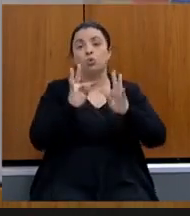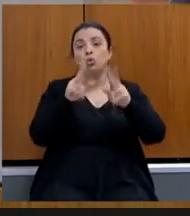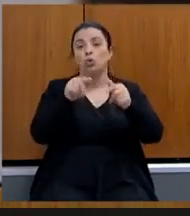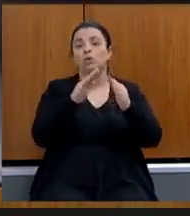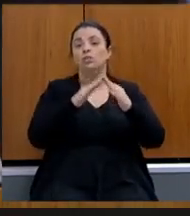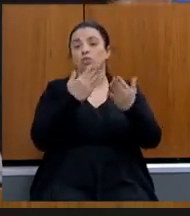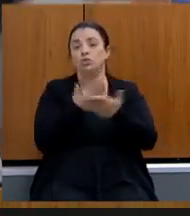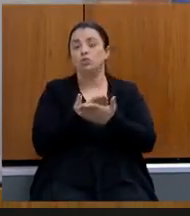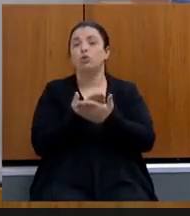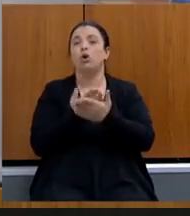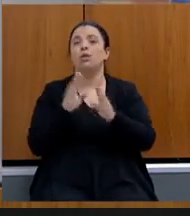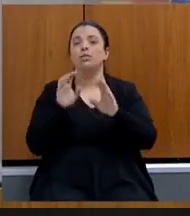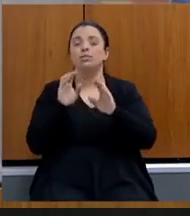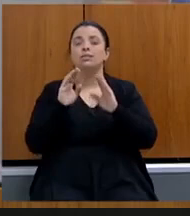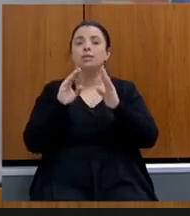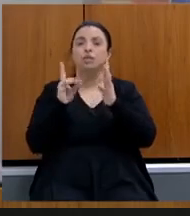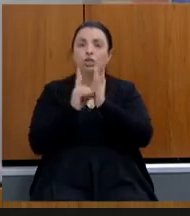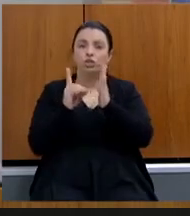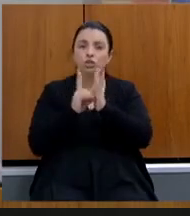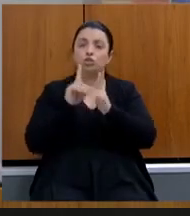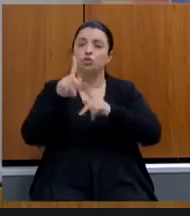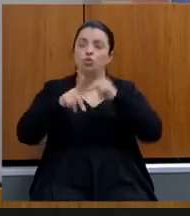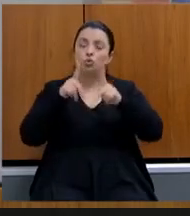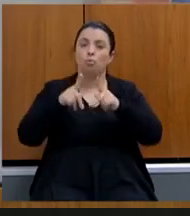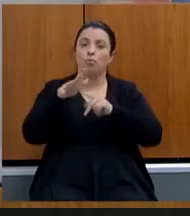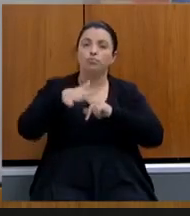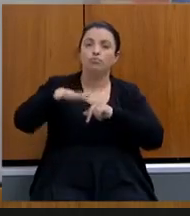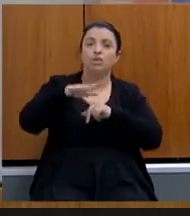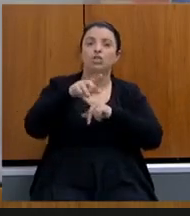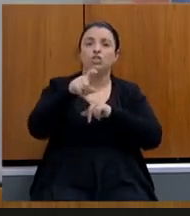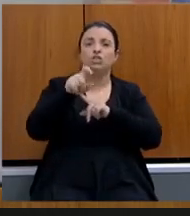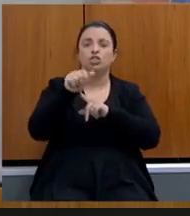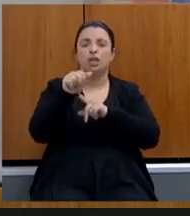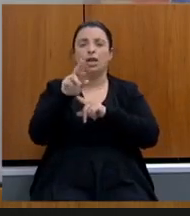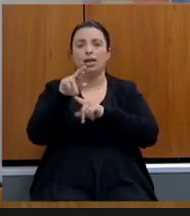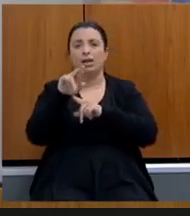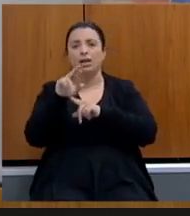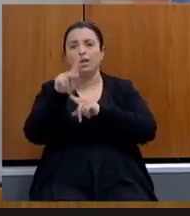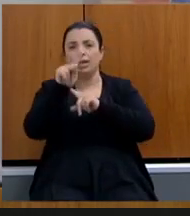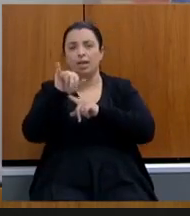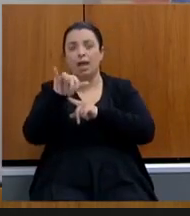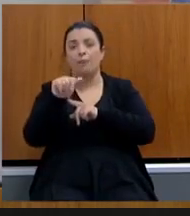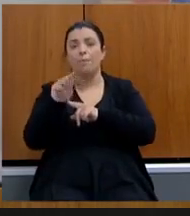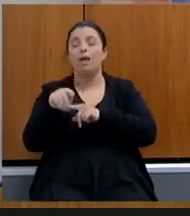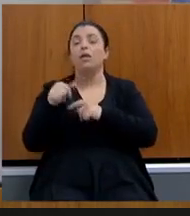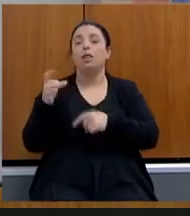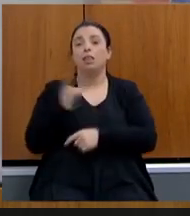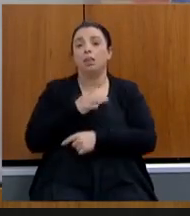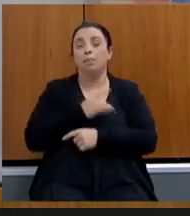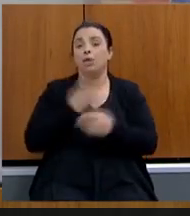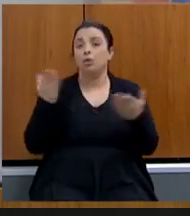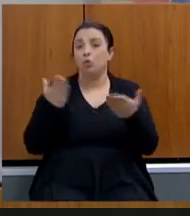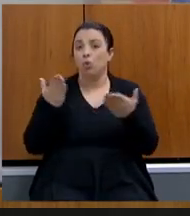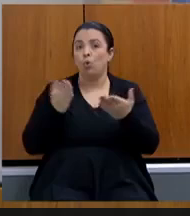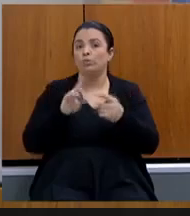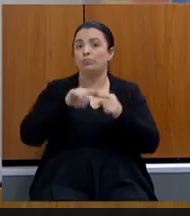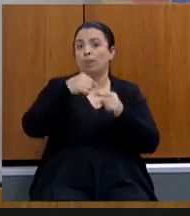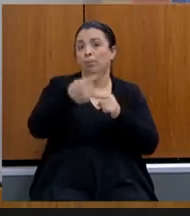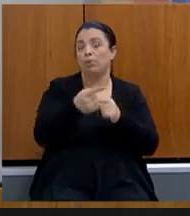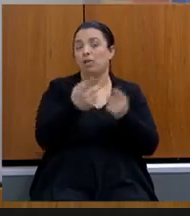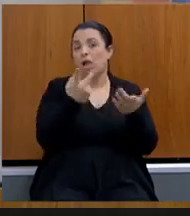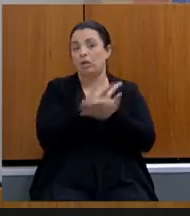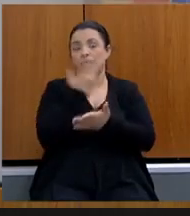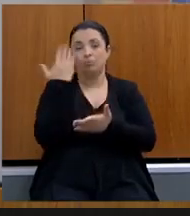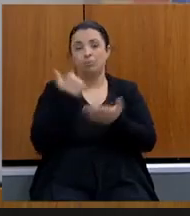escolas indígenas do povo xakriabá no Estado de Minas Gerais que estão vulneráveis após a tragédia considerando a garantia do direito